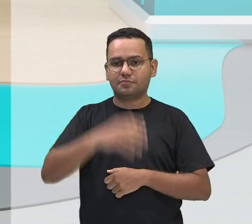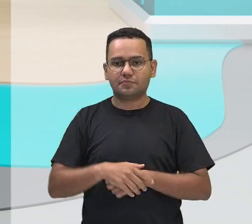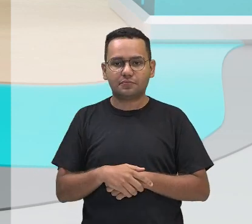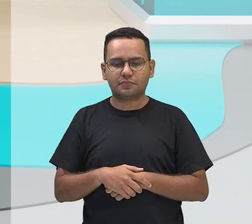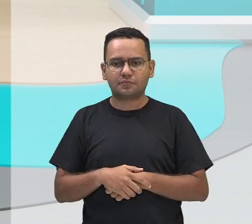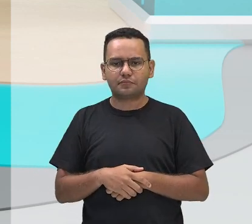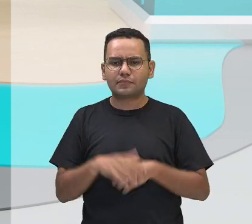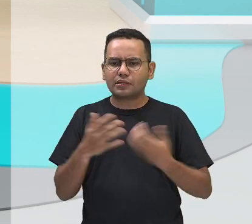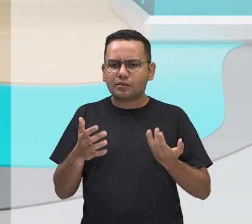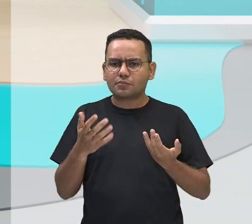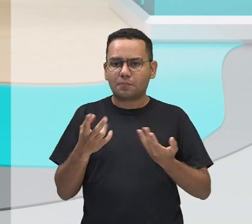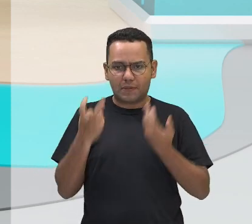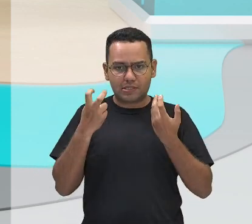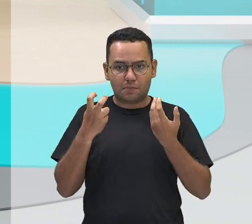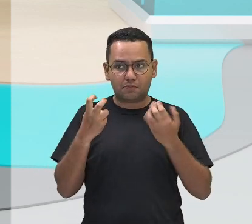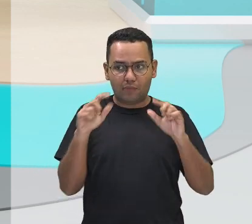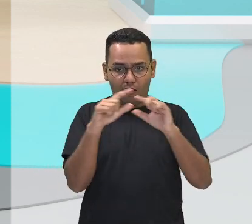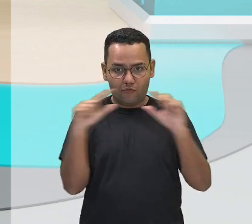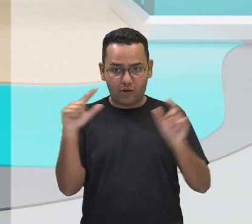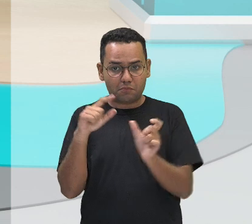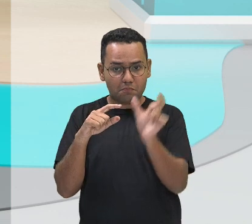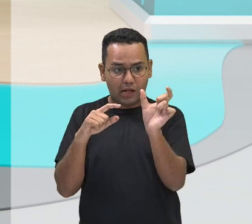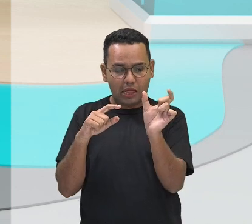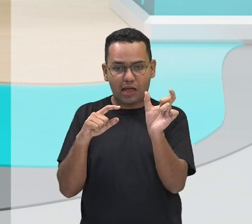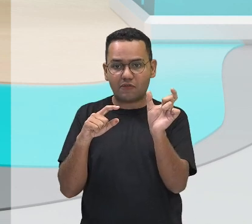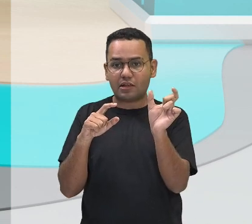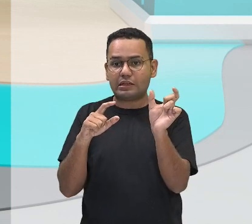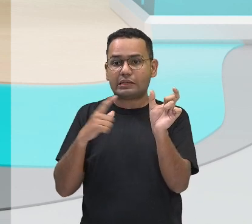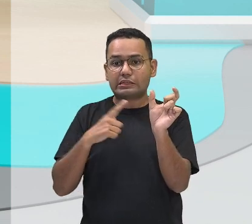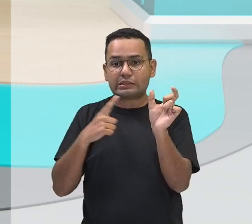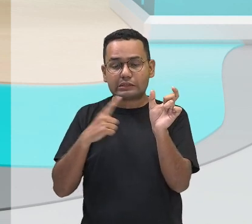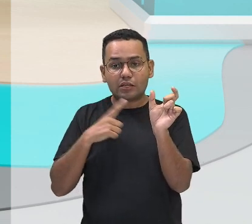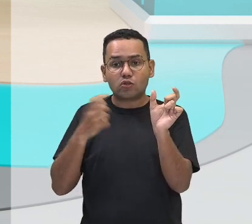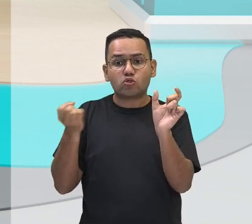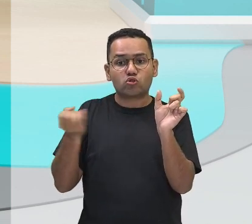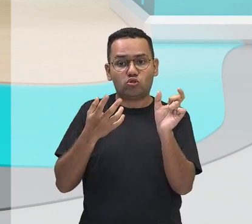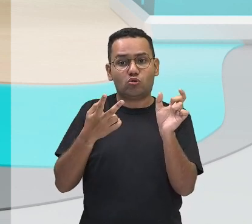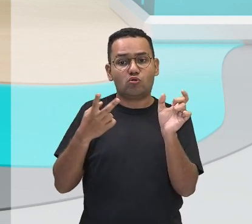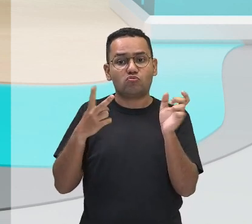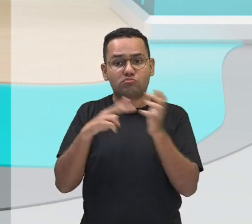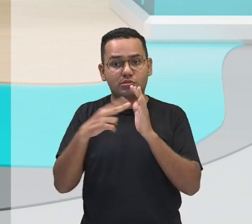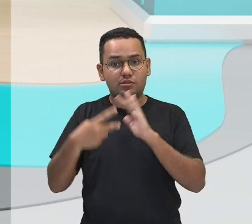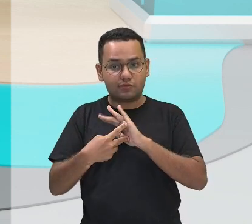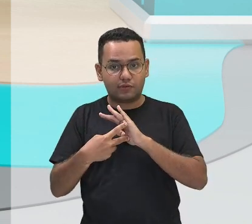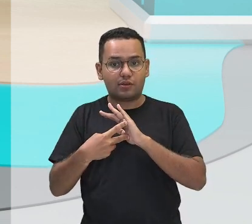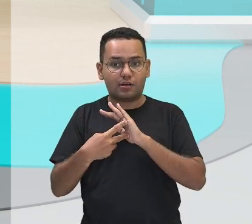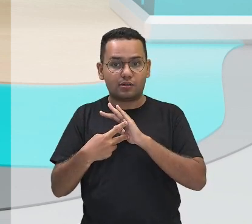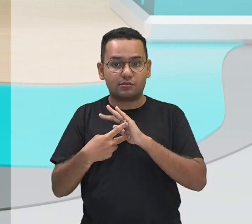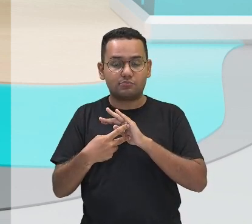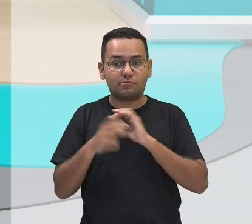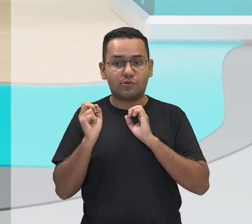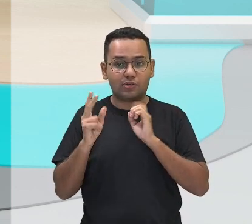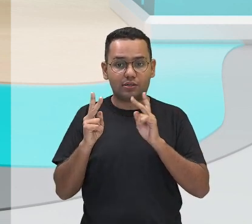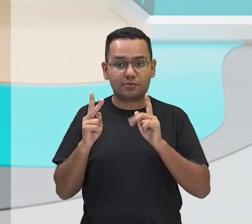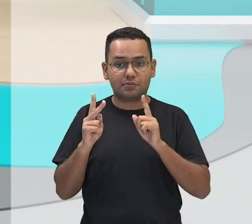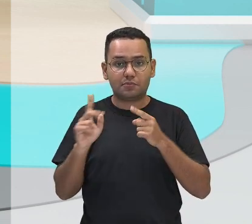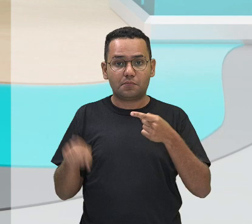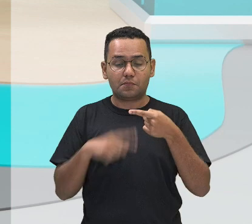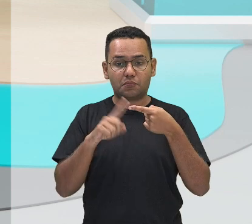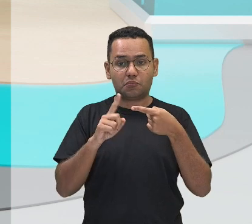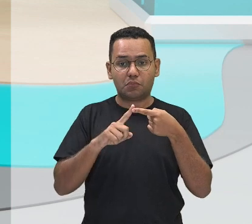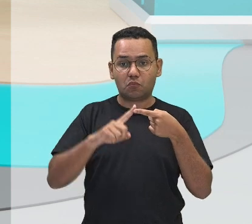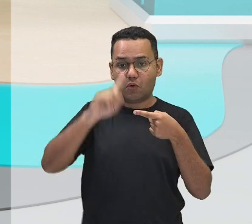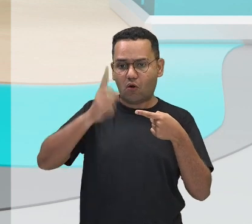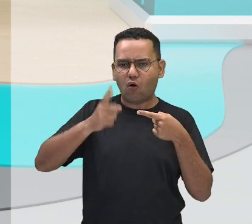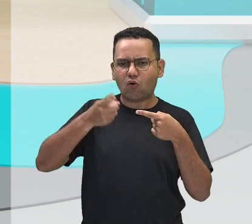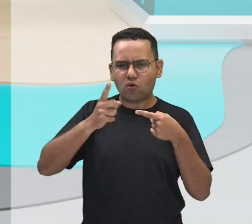ela mudou o sentido, né? No primeiro exemplo a gente tem o quê? Uma ordem. No segundo exemplo nós temos uma